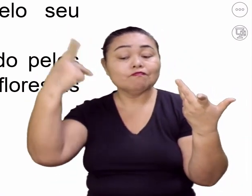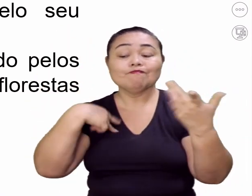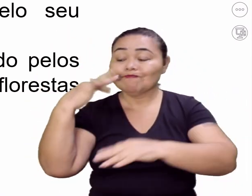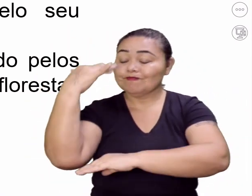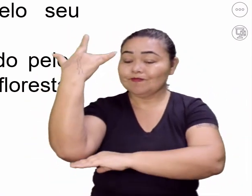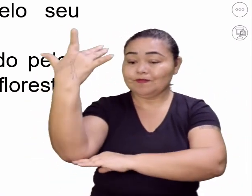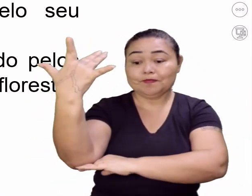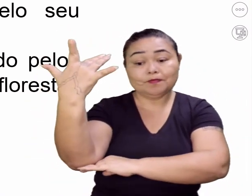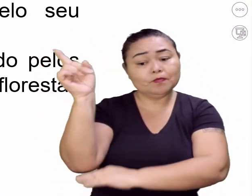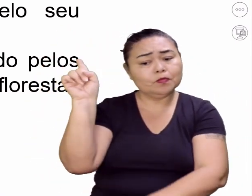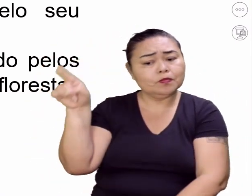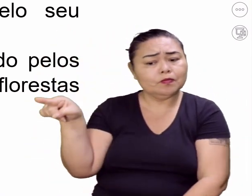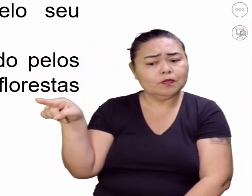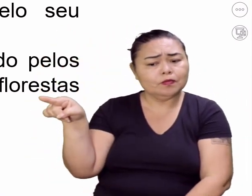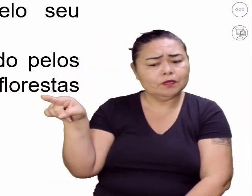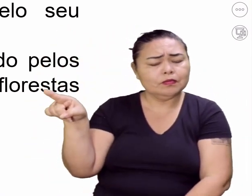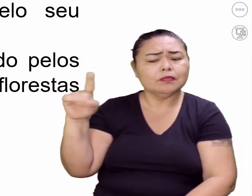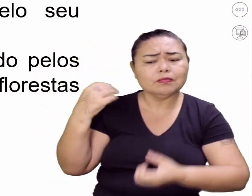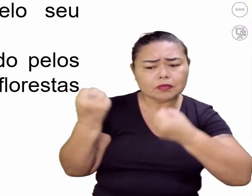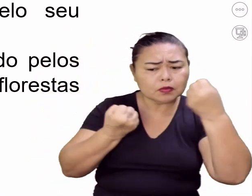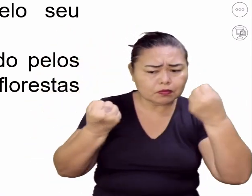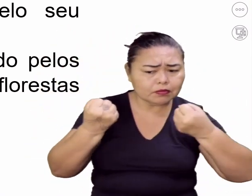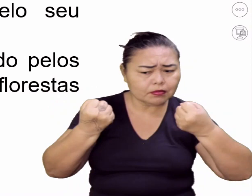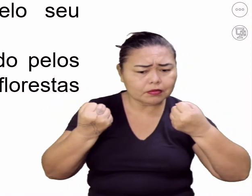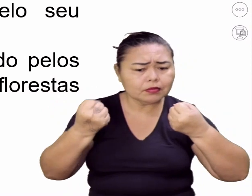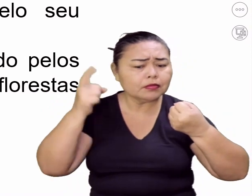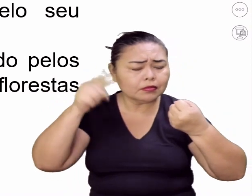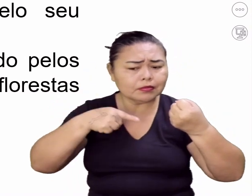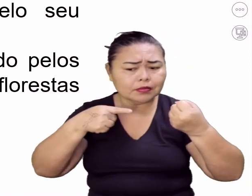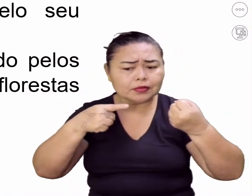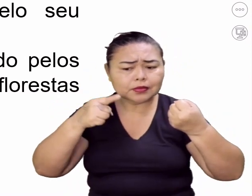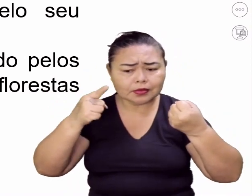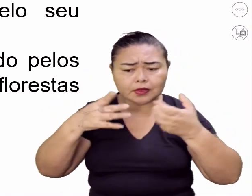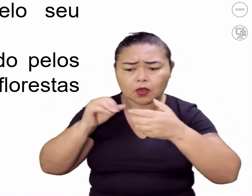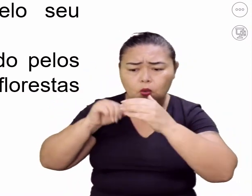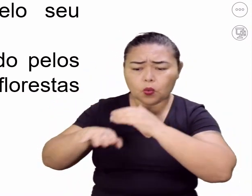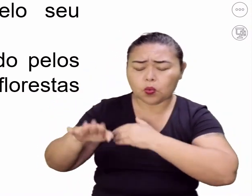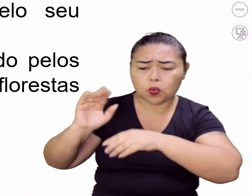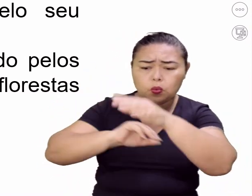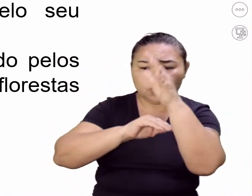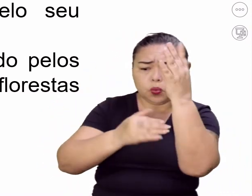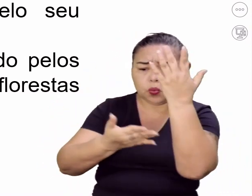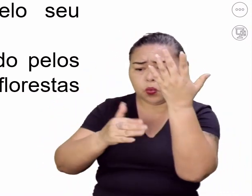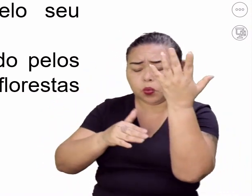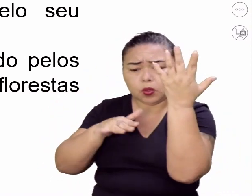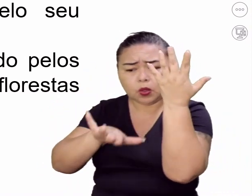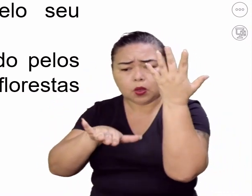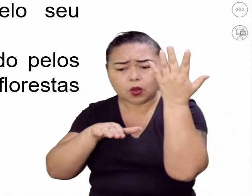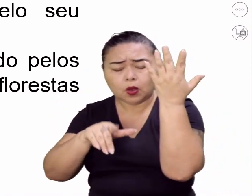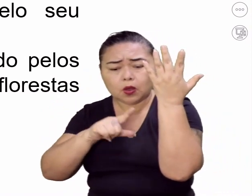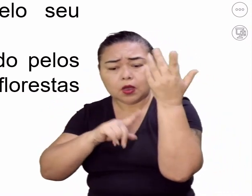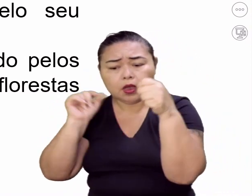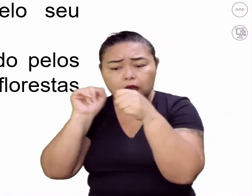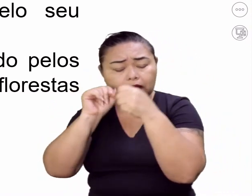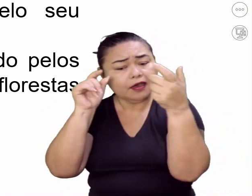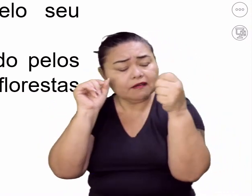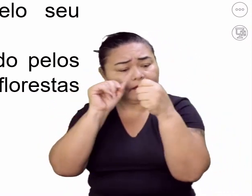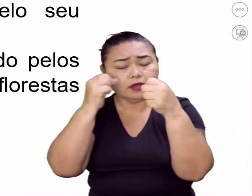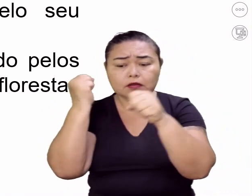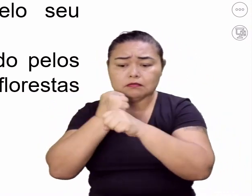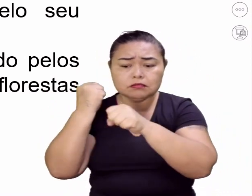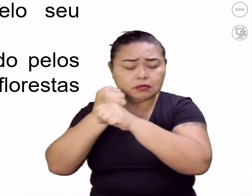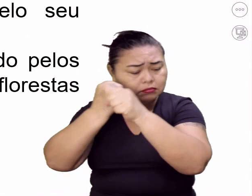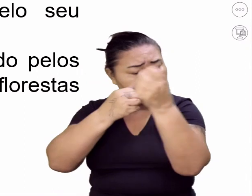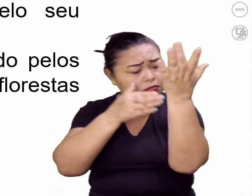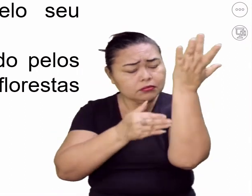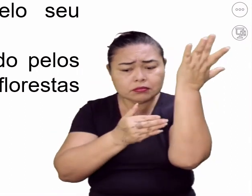desmatamento. Me diga, o automóvel é movido a lenha? O automóvel é feito de madeira?